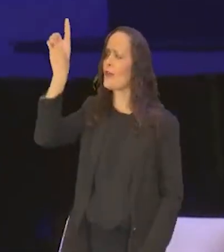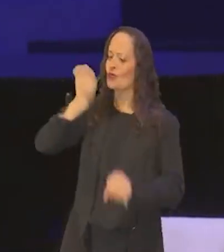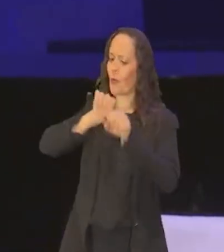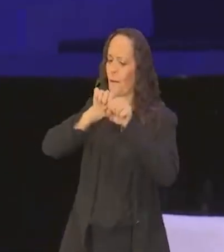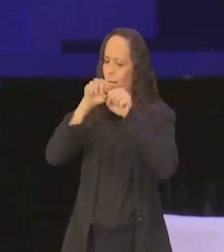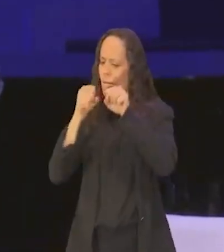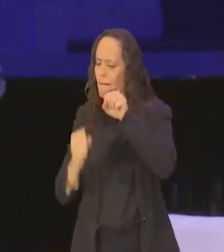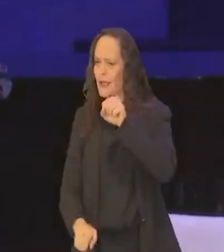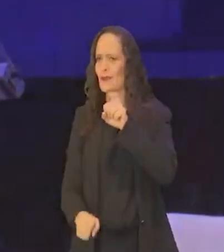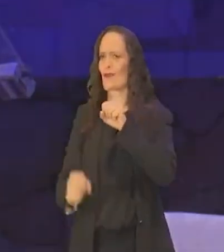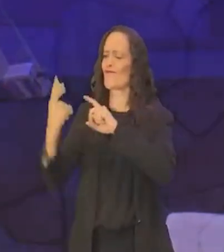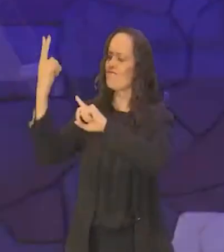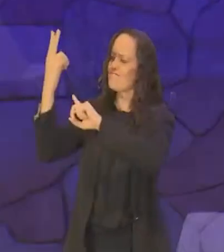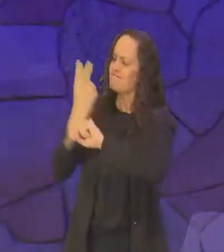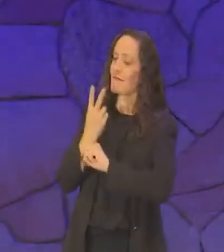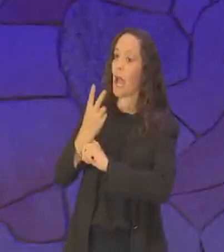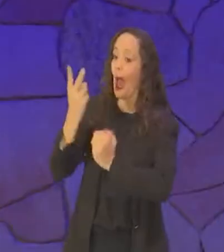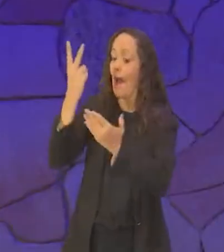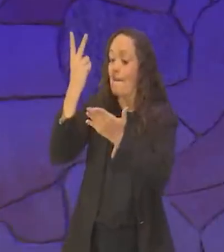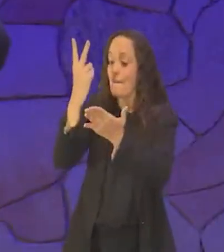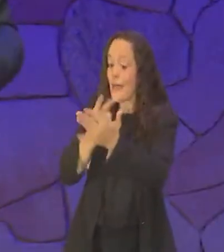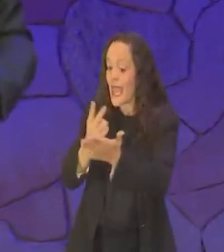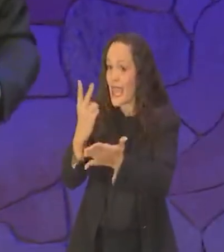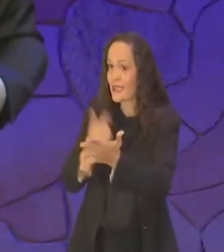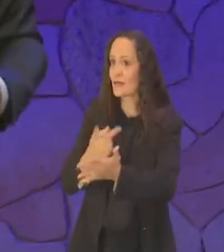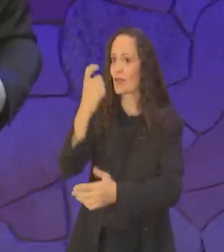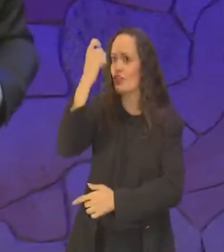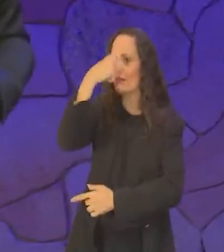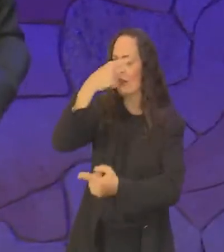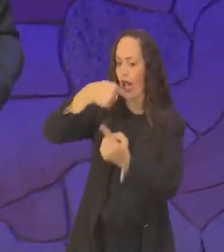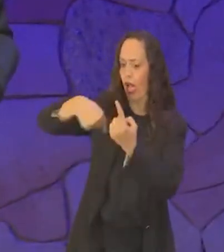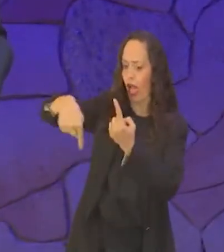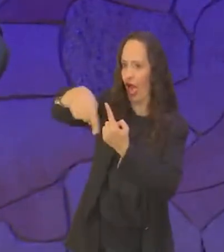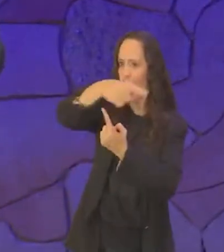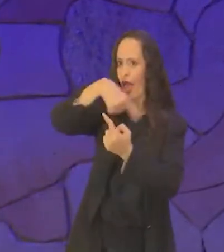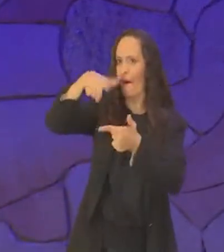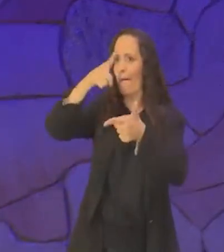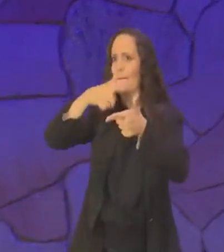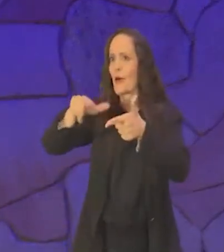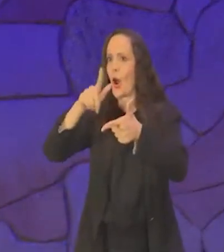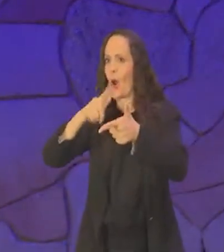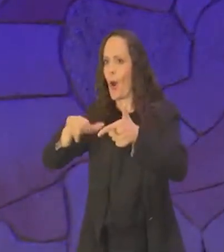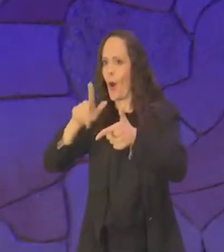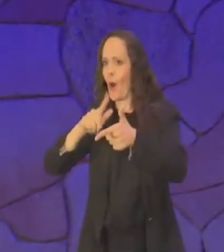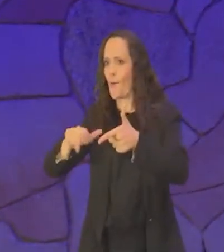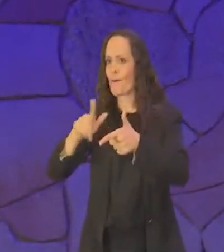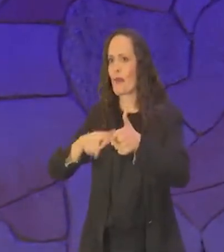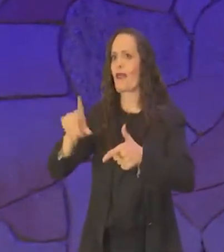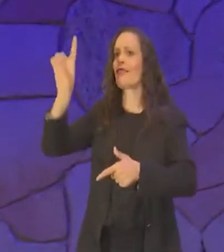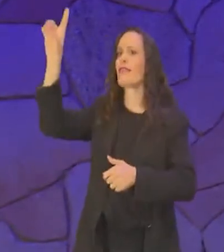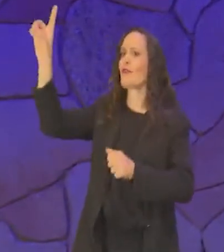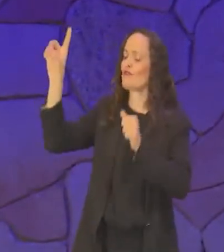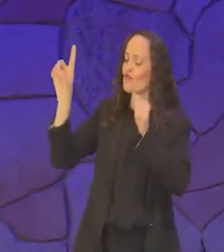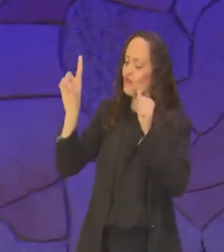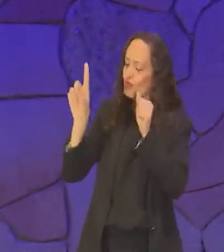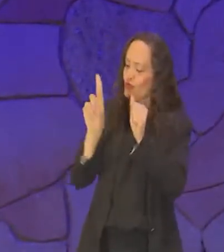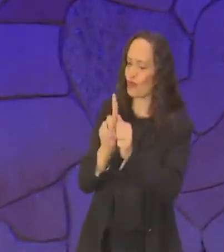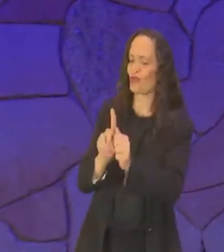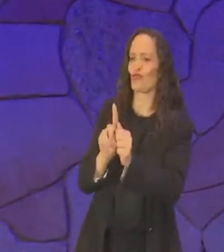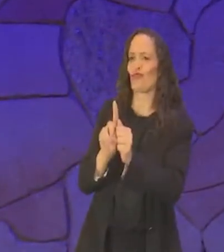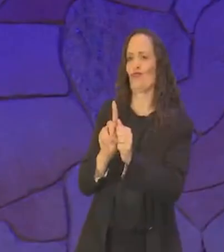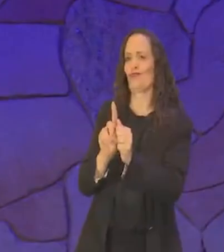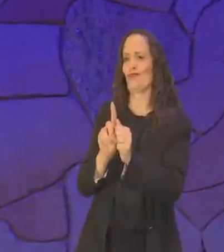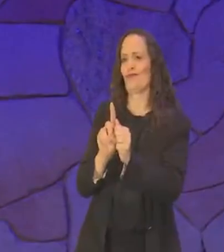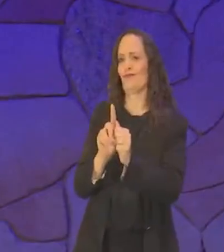e mesmo no vale de sombra da morte, Ele está presente para o